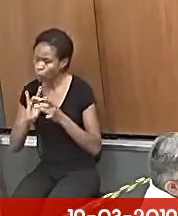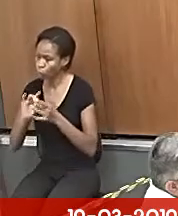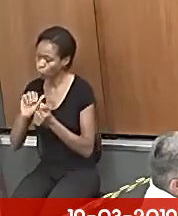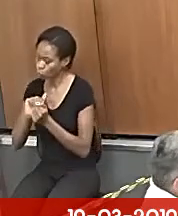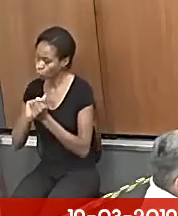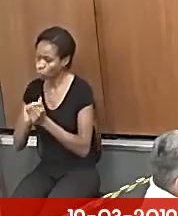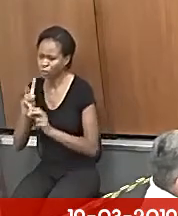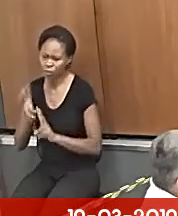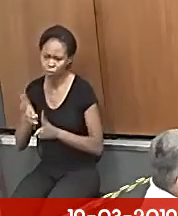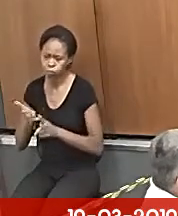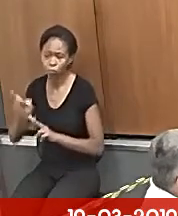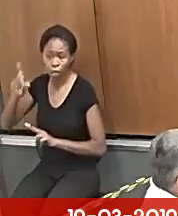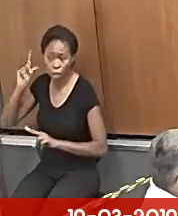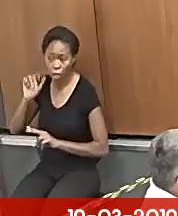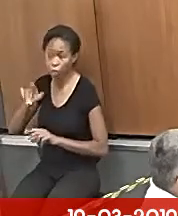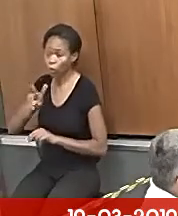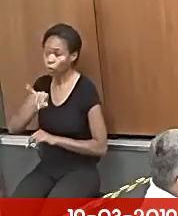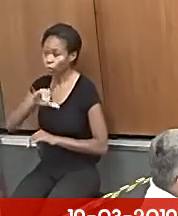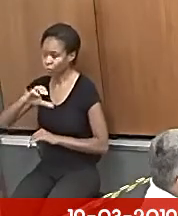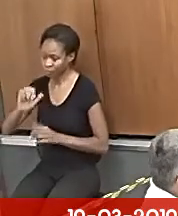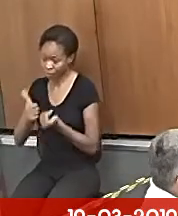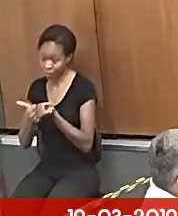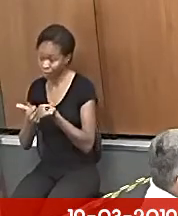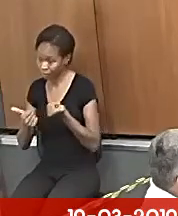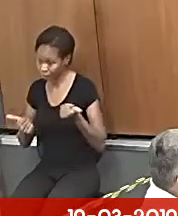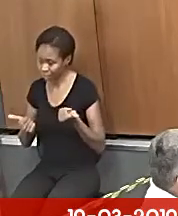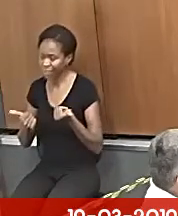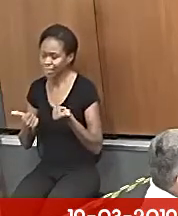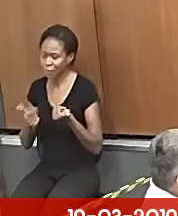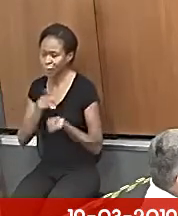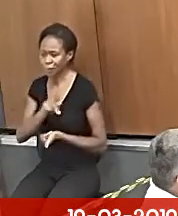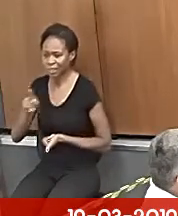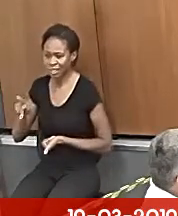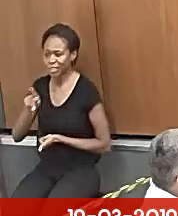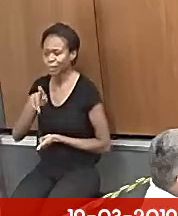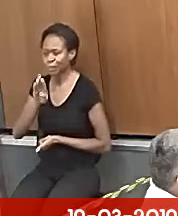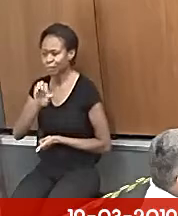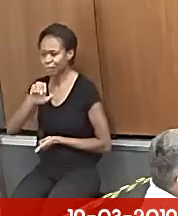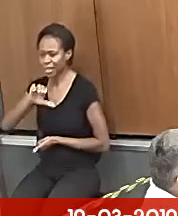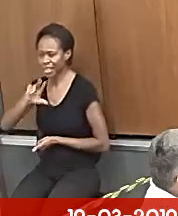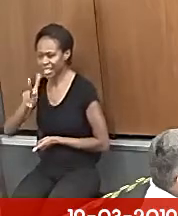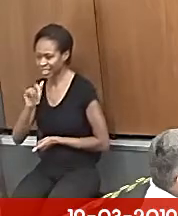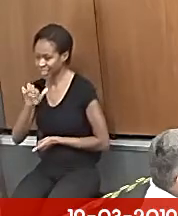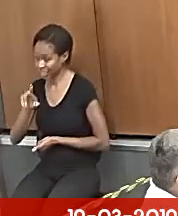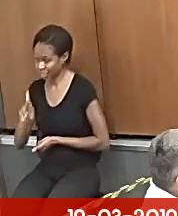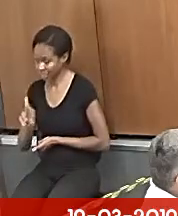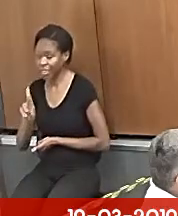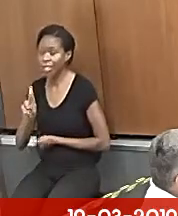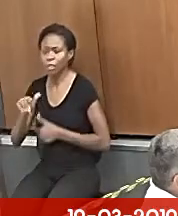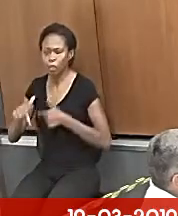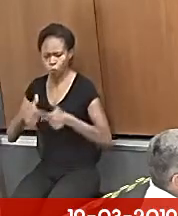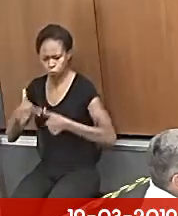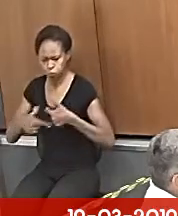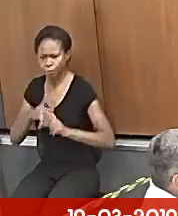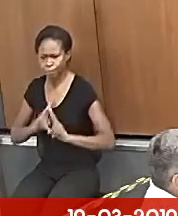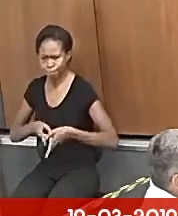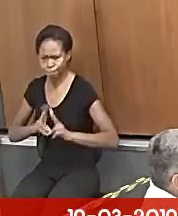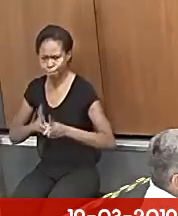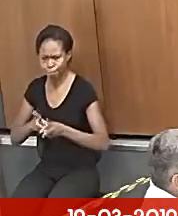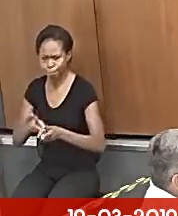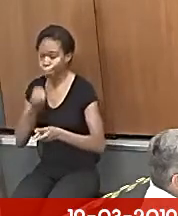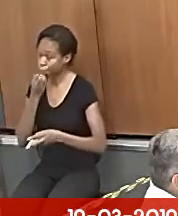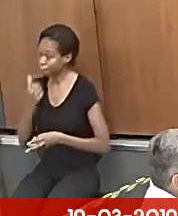neves presidente deputado duarte bechi estamos seguindo aí a cartilha quando o trabalho é bem feito a gente tem que